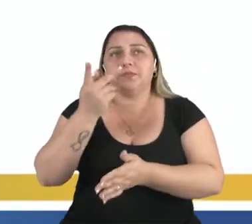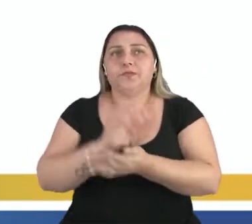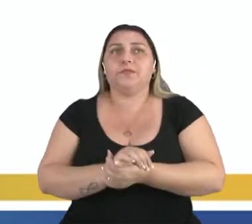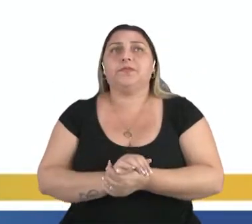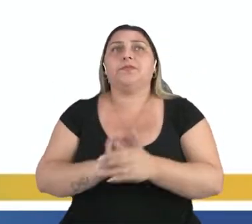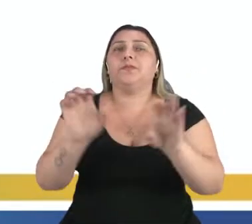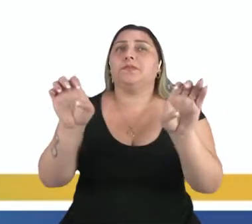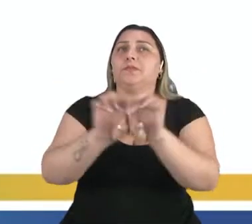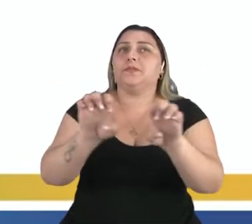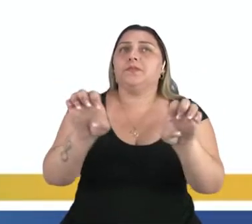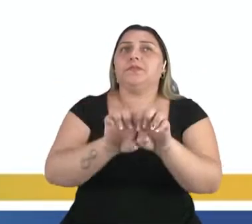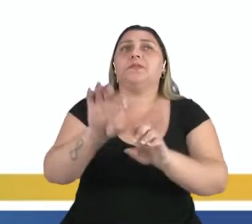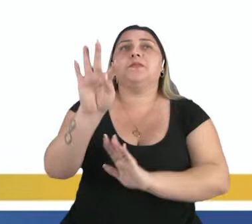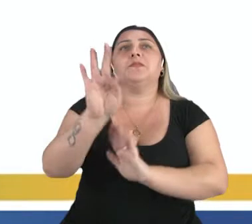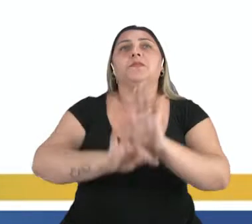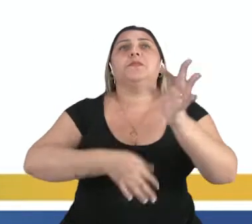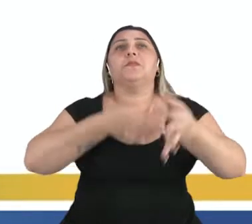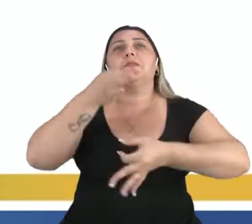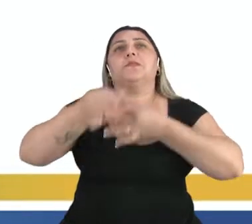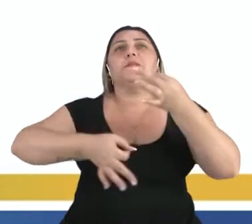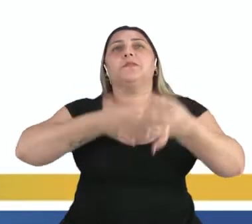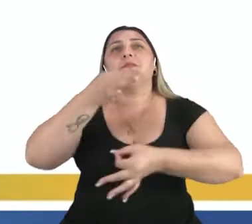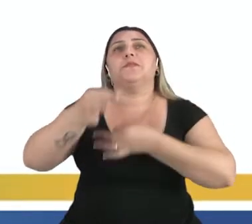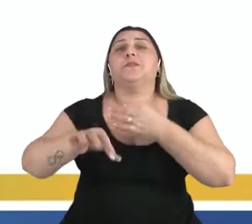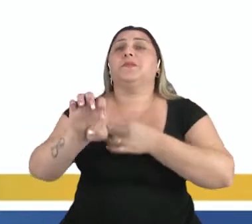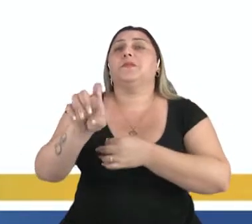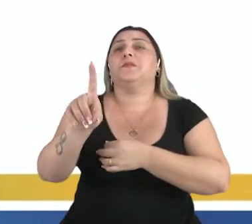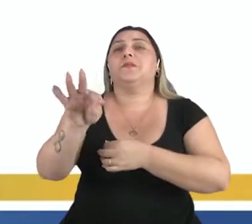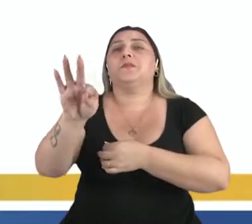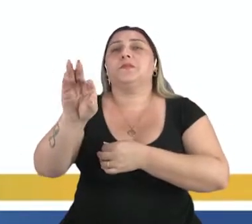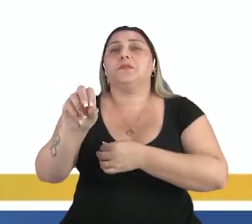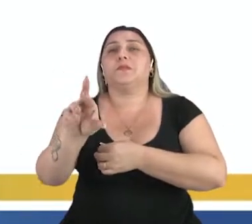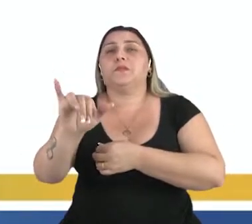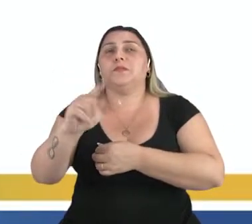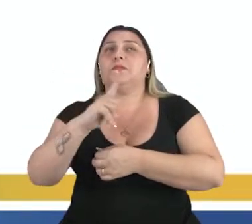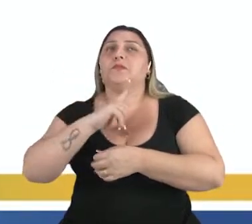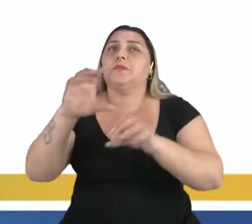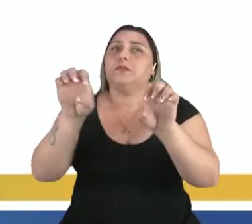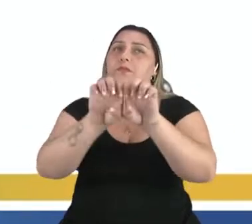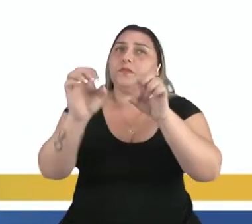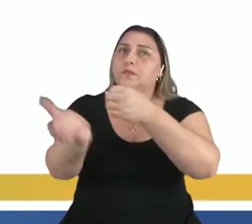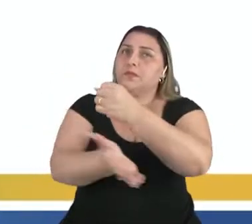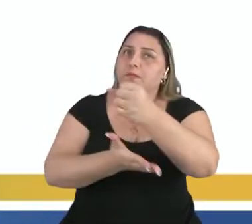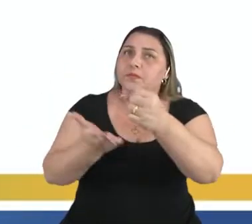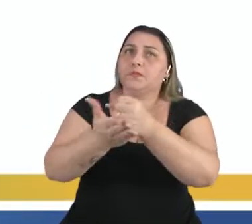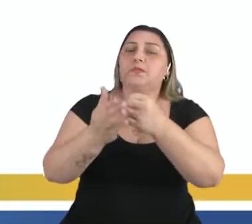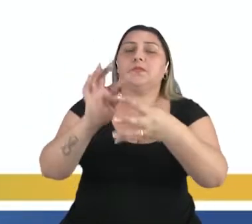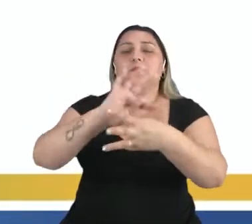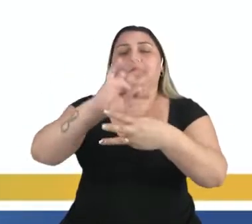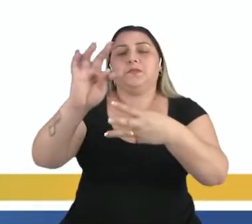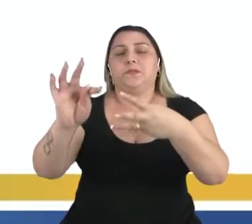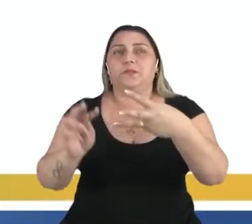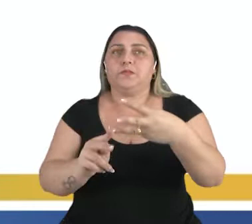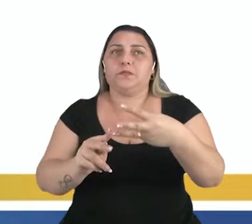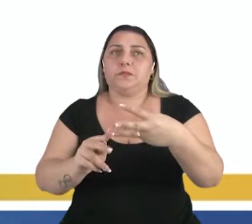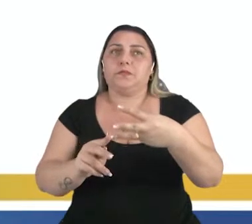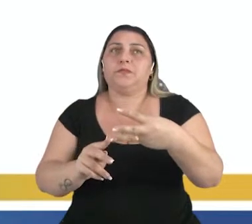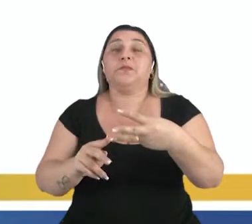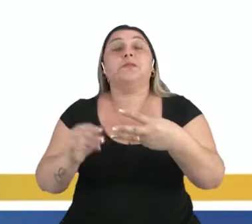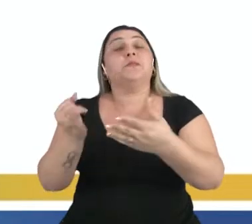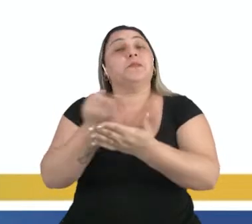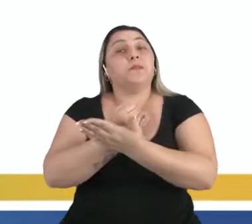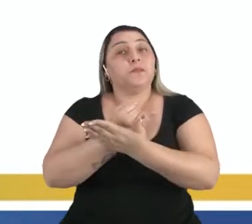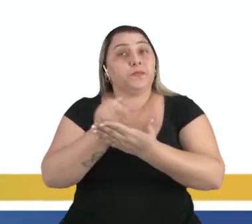seguir a estrutura de um texto dissertativo argumentativo. Porém, os editoriais apresentam a estrutura básica, né? Se a gente pensar nessa